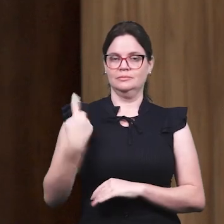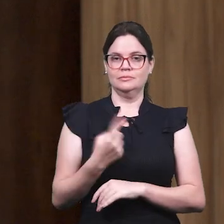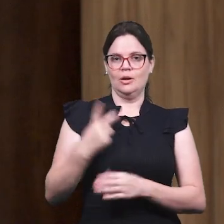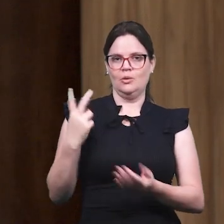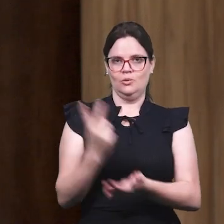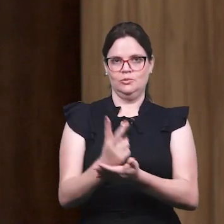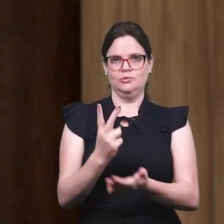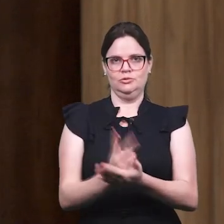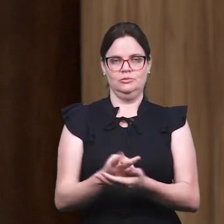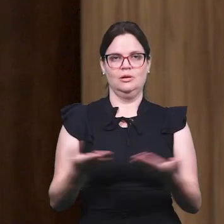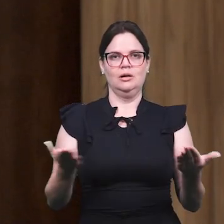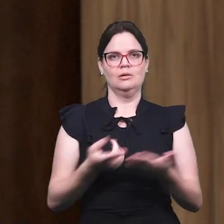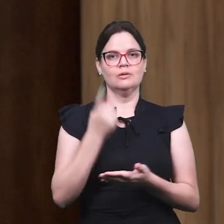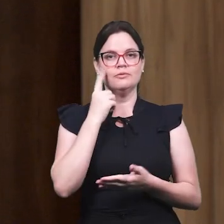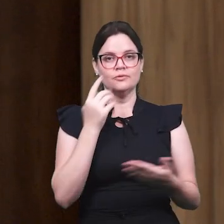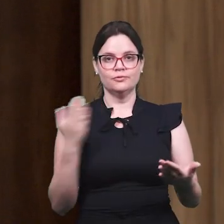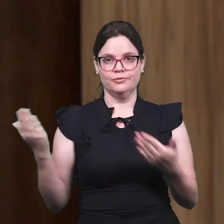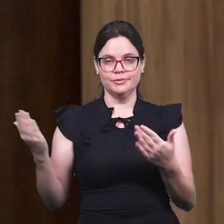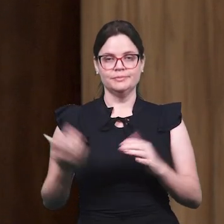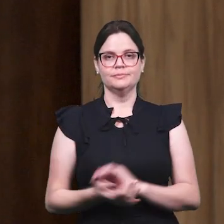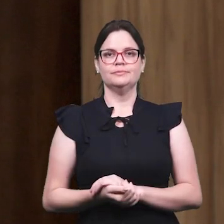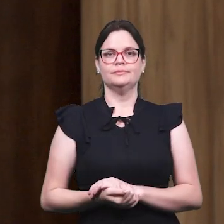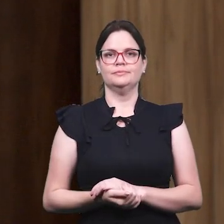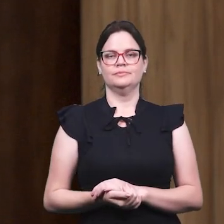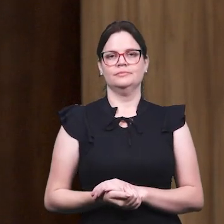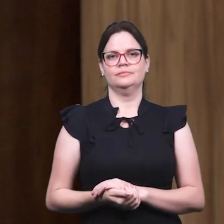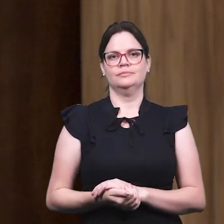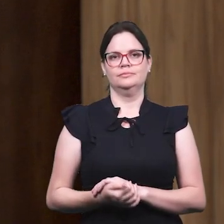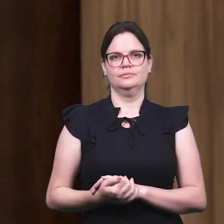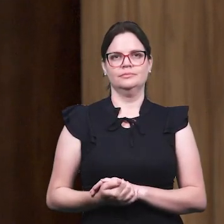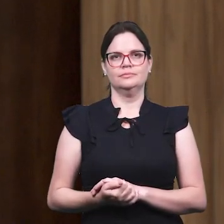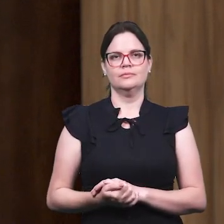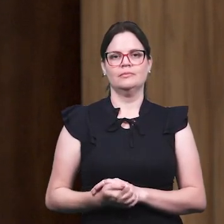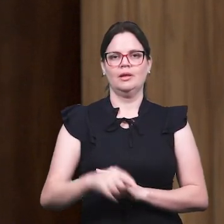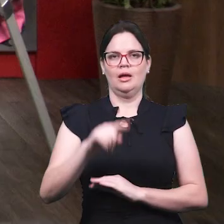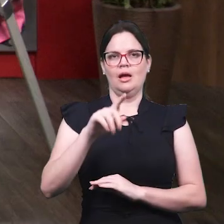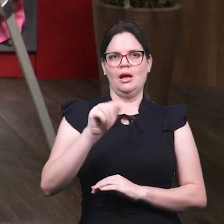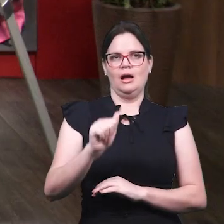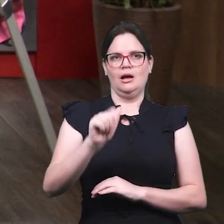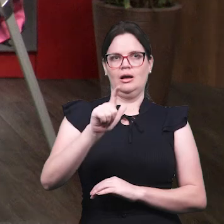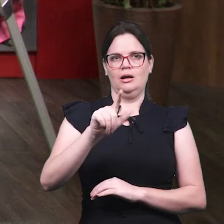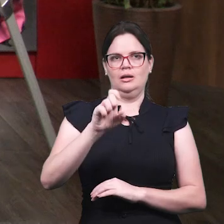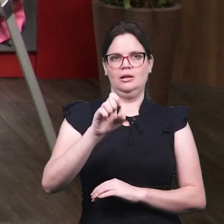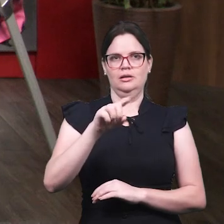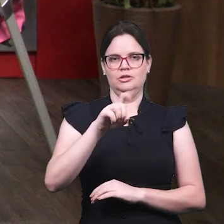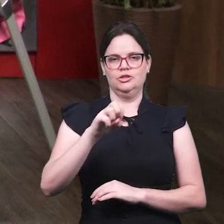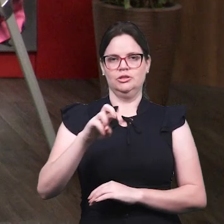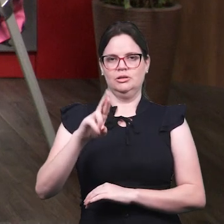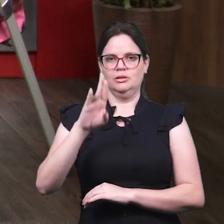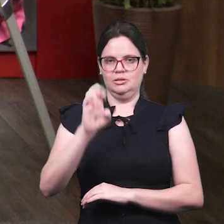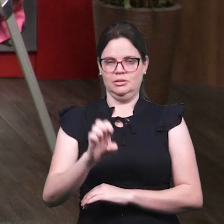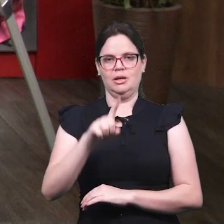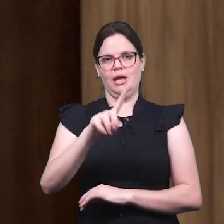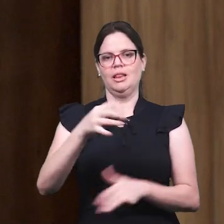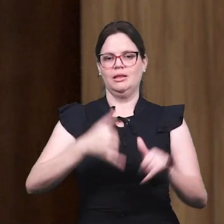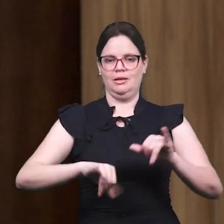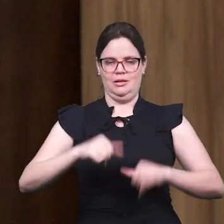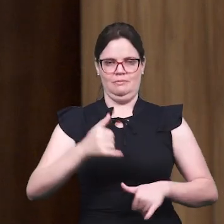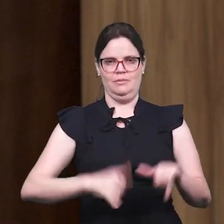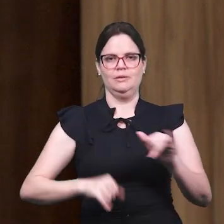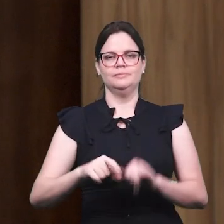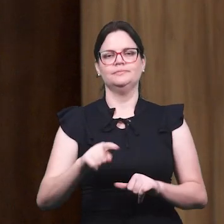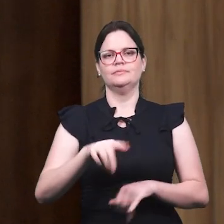continuidade, agora nós recebemos aqui no estúdio o doutor em Química Alexandre Paulino. Uma das vertentes que ele